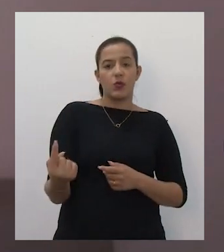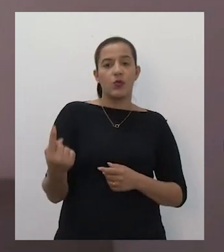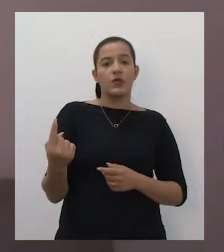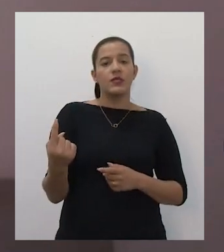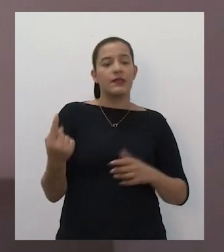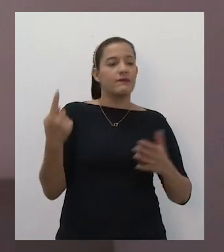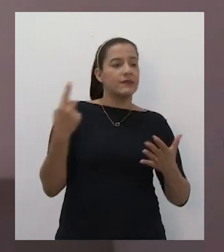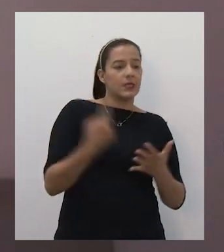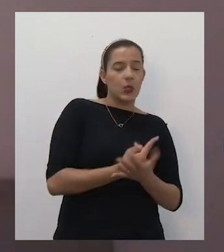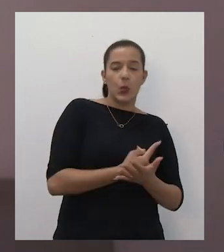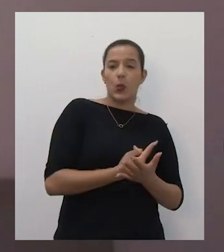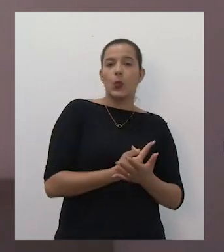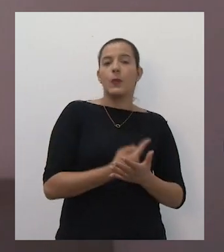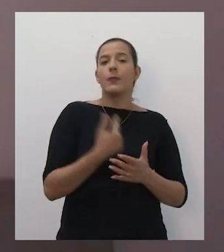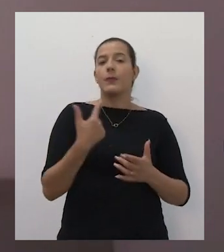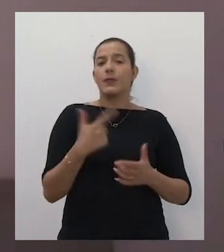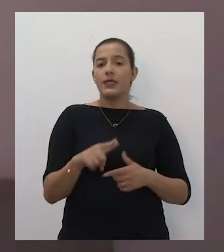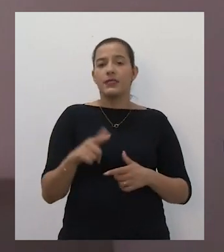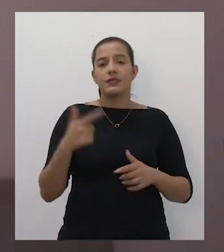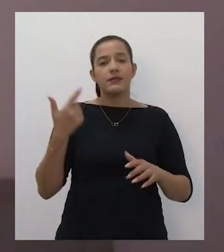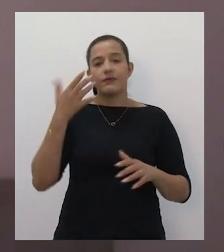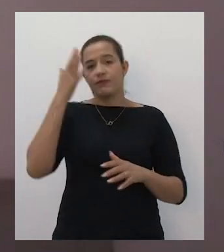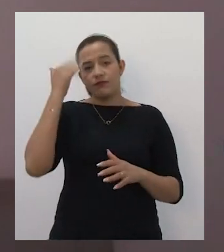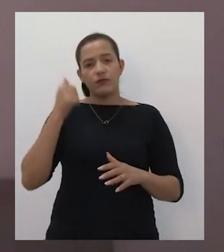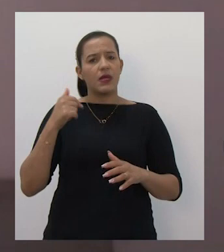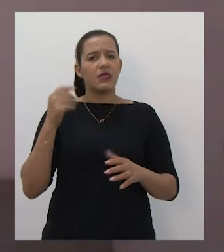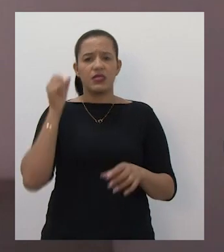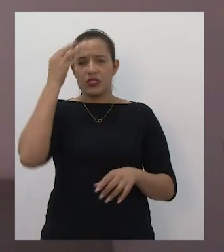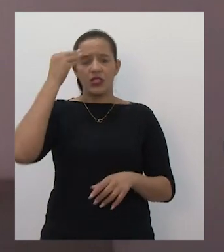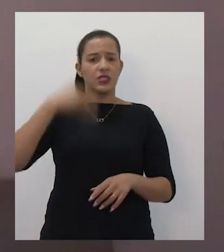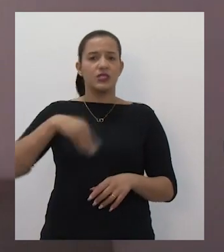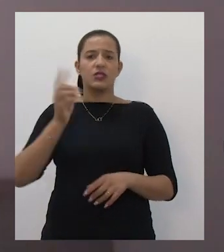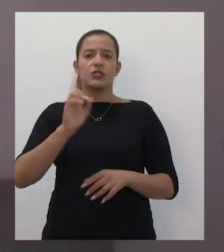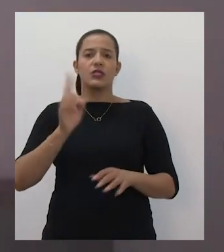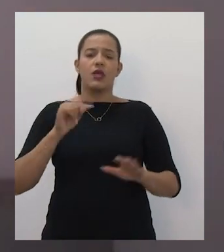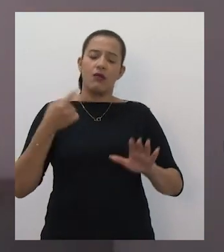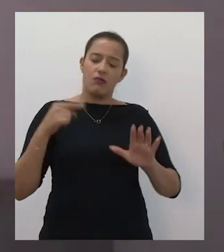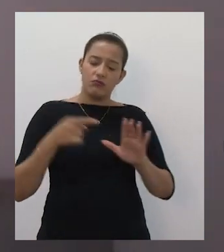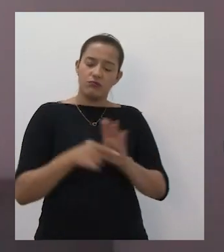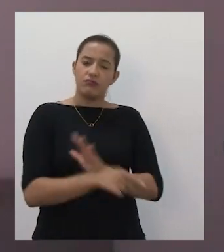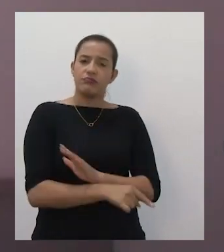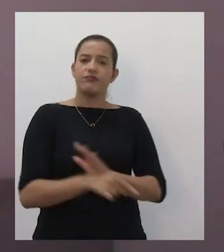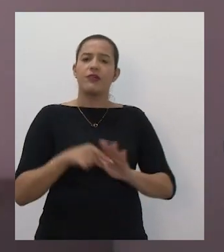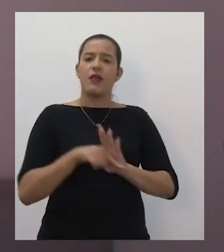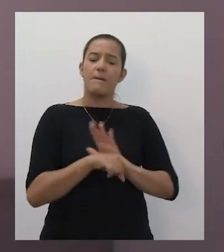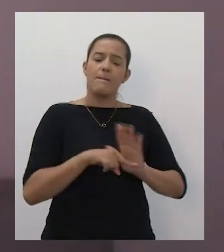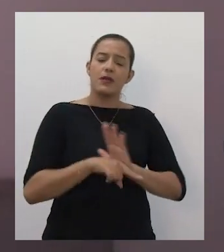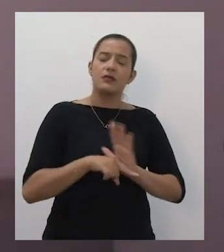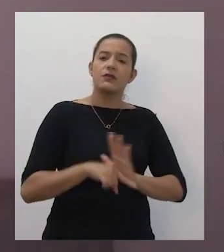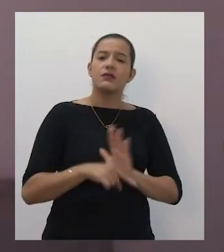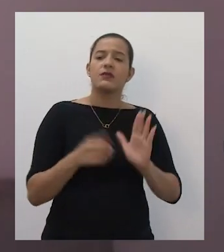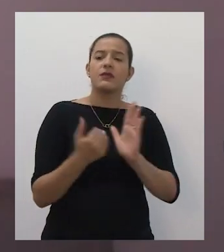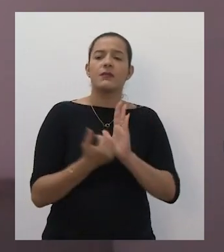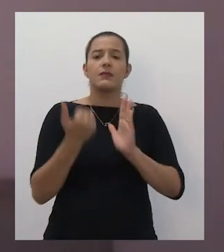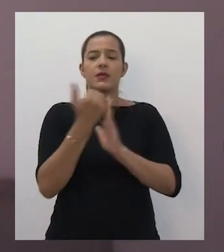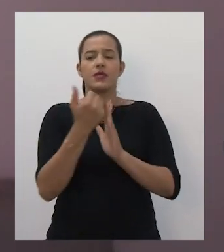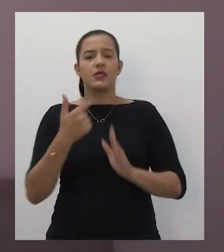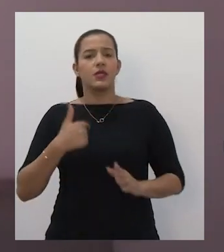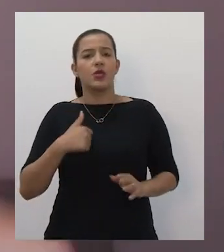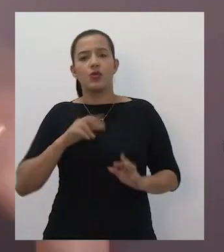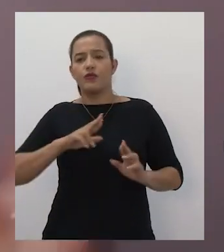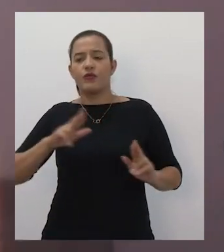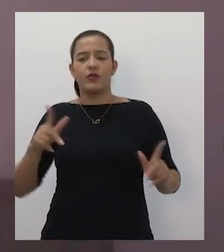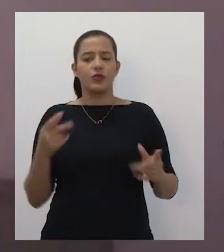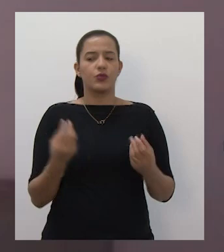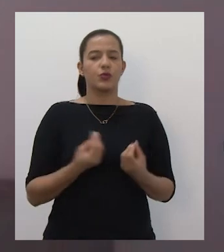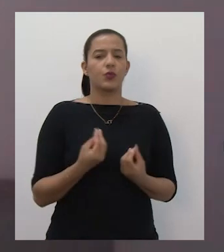me aprofundar, conhecer mais. Então, eu me equivoquei nisso. Como será que eu posso fazer diferente? Então, a